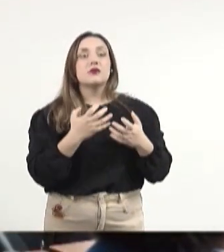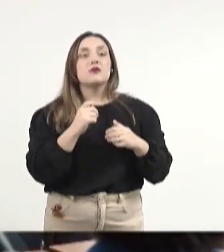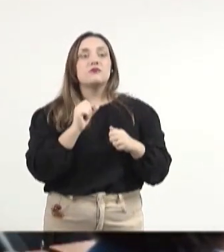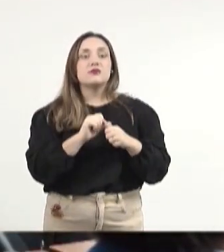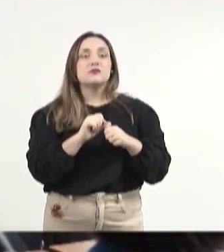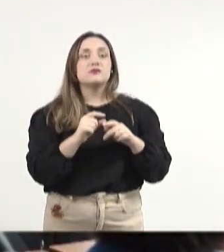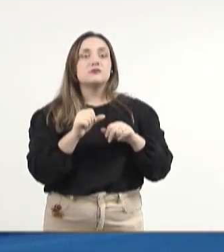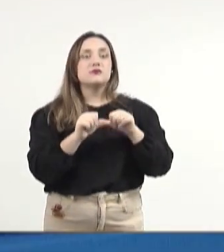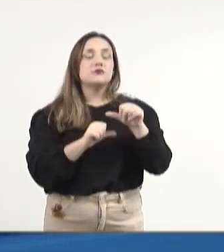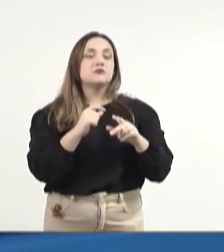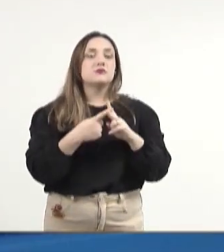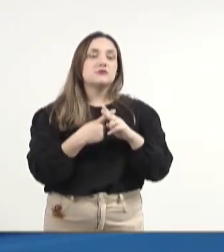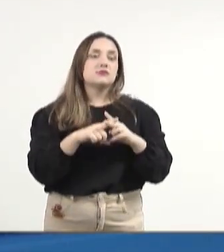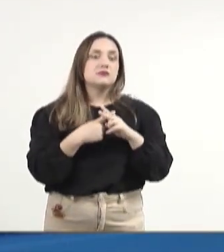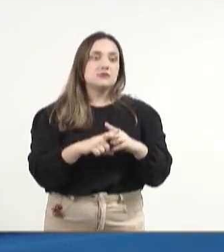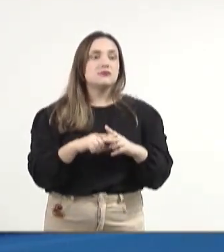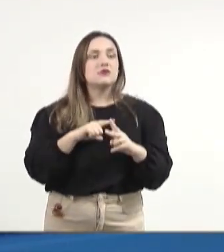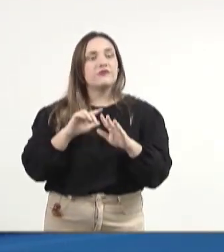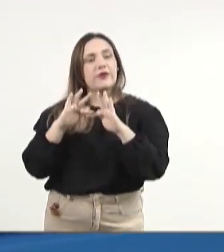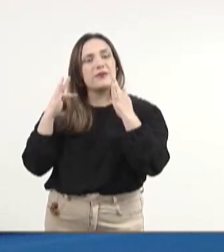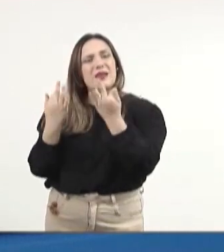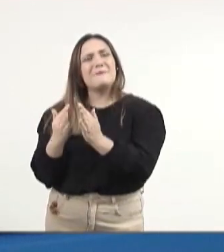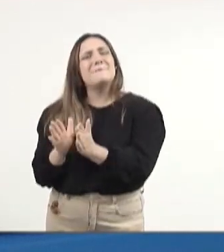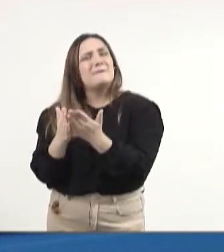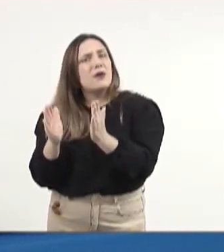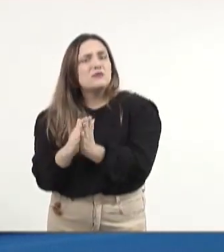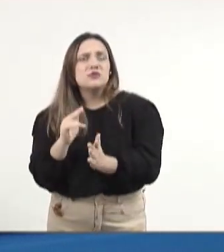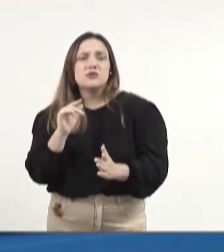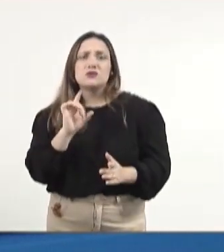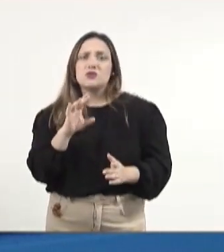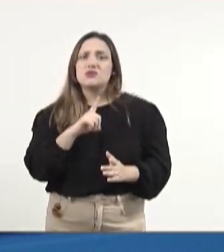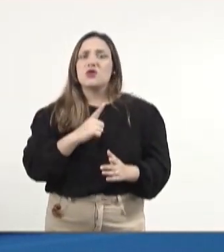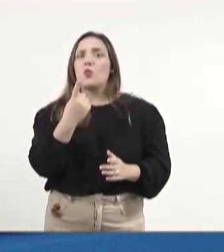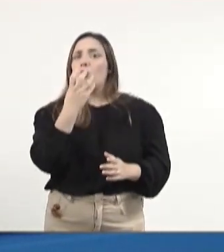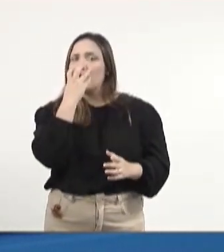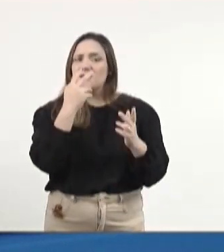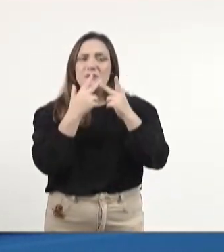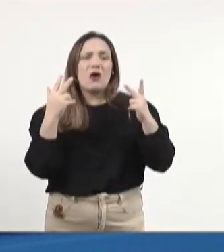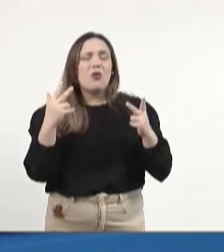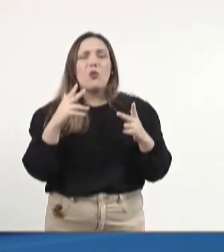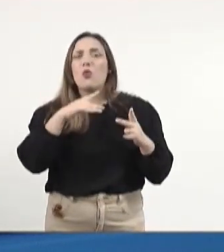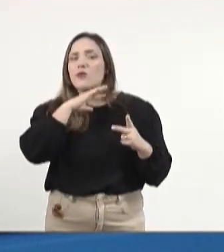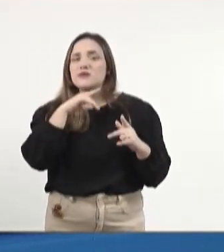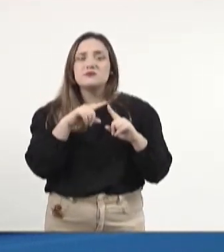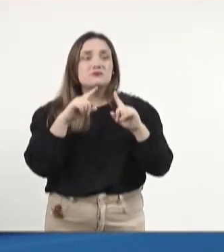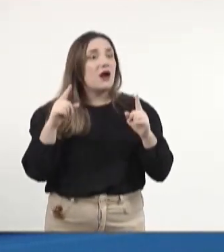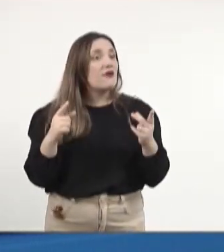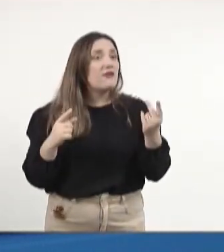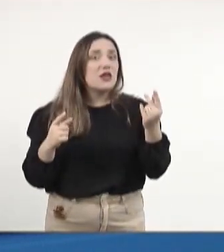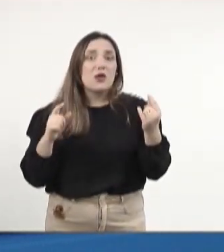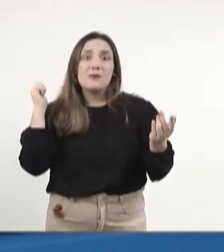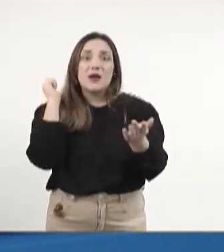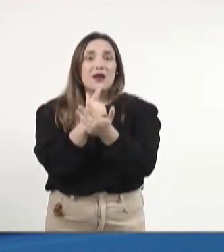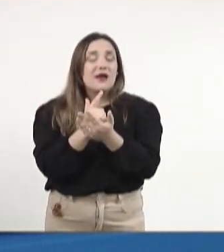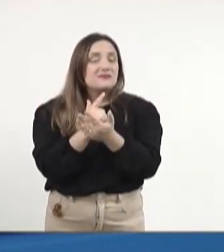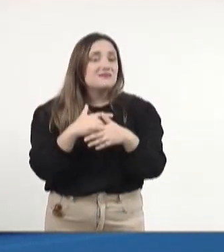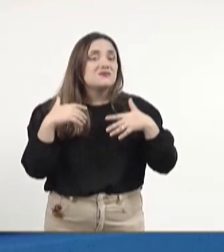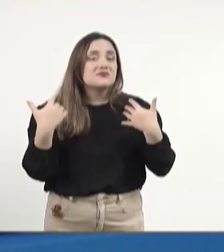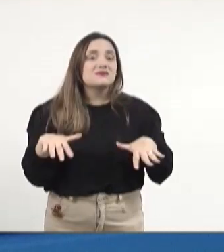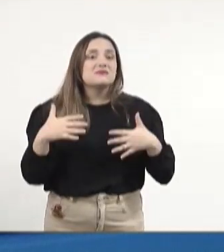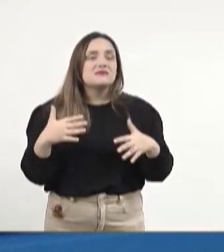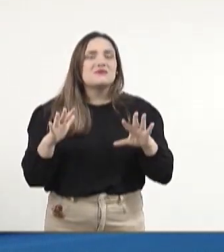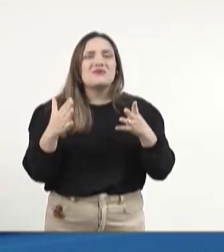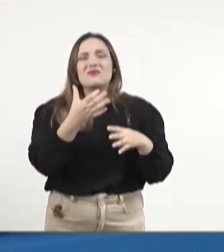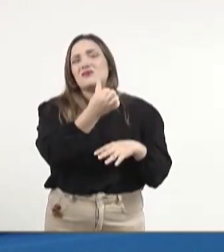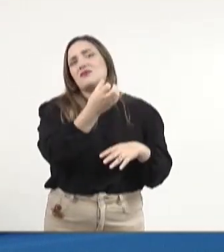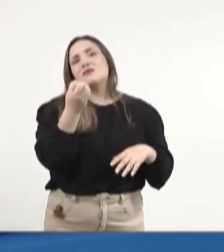informação chegou para mim através de uma família de baixa renda, que levou o seu único animal numa situação complicada lá e os valores do atendimento ficou